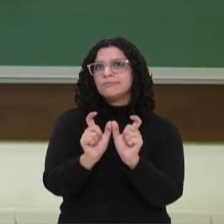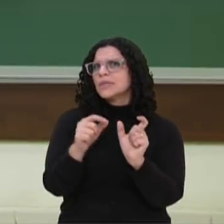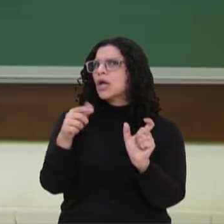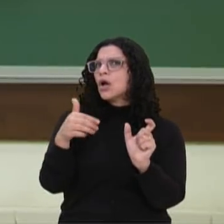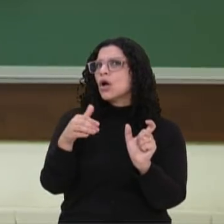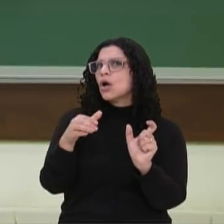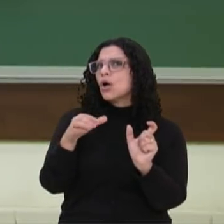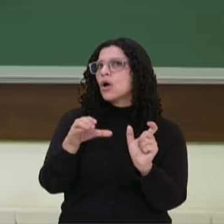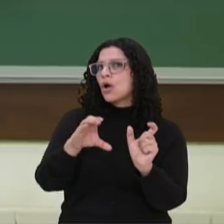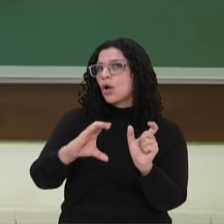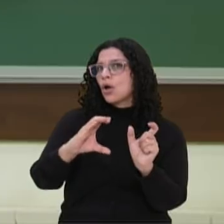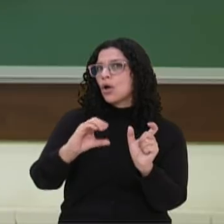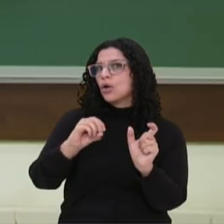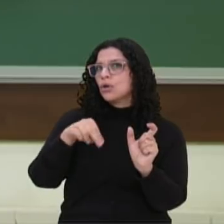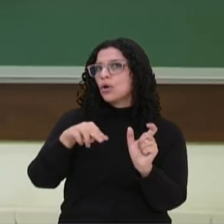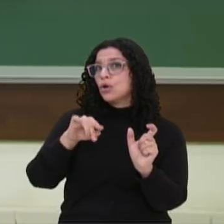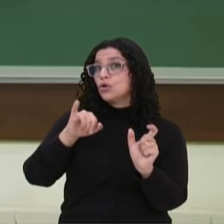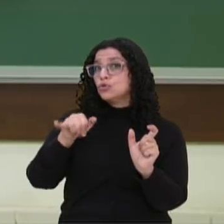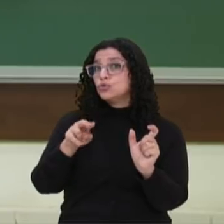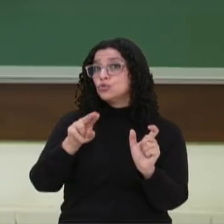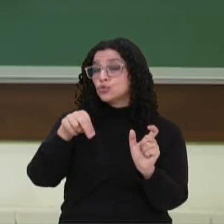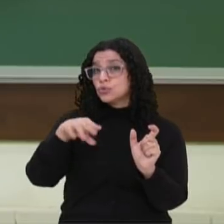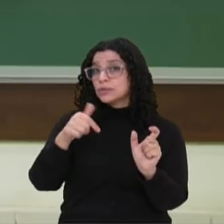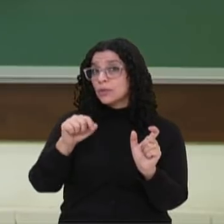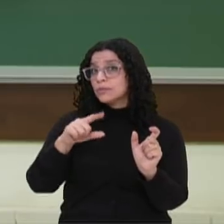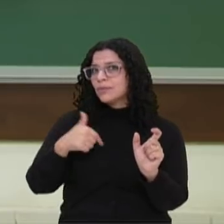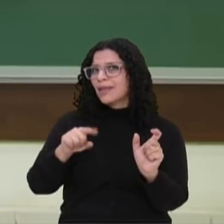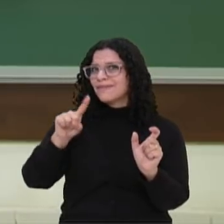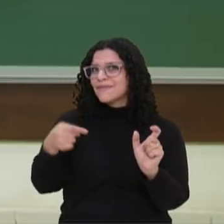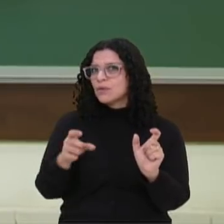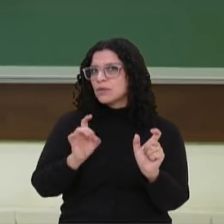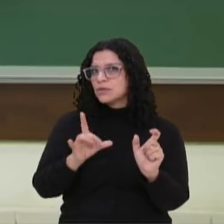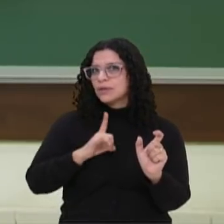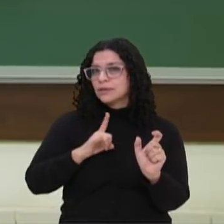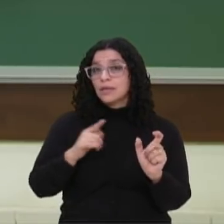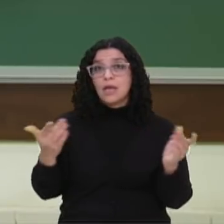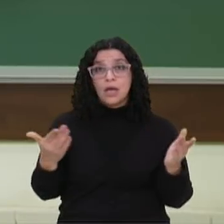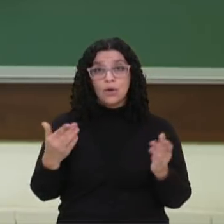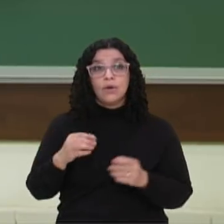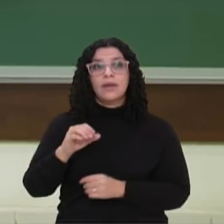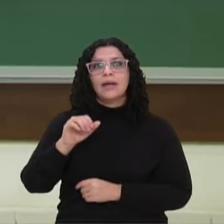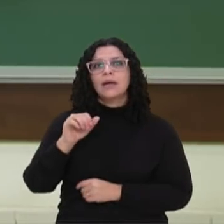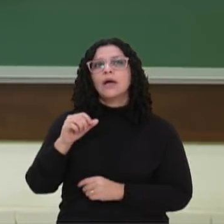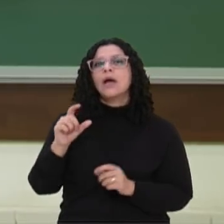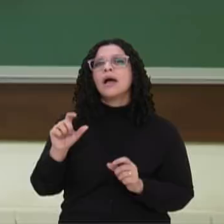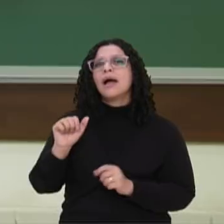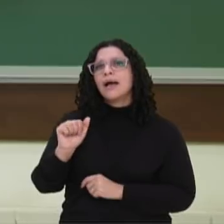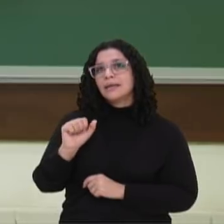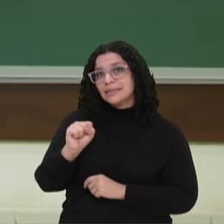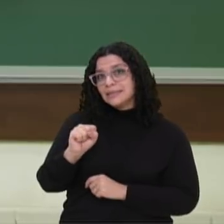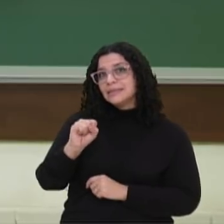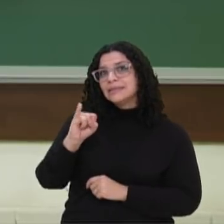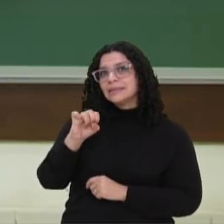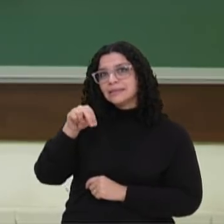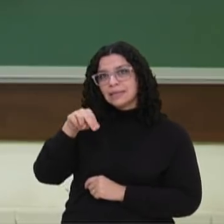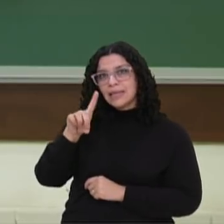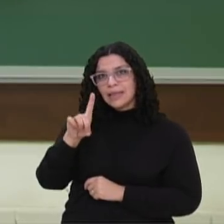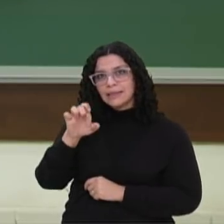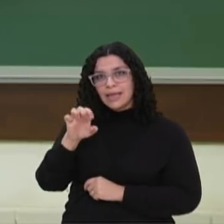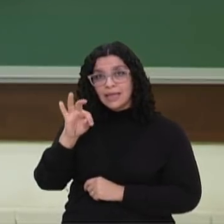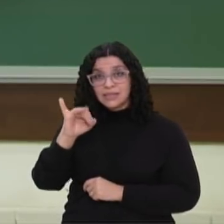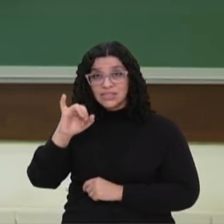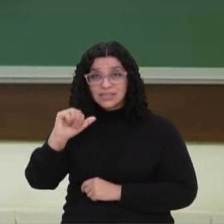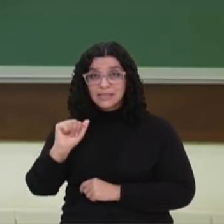Elas não têm, só tem vírgulas, ok? E as orações coordenadas sindéticas